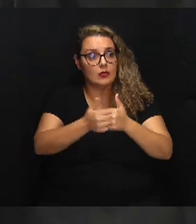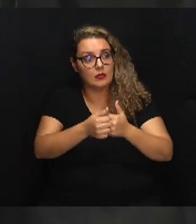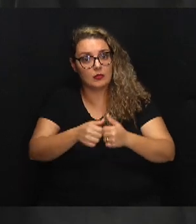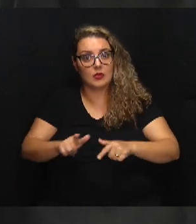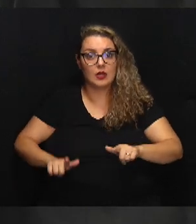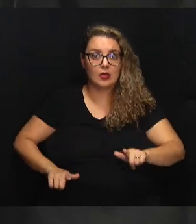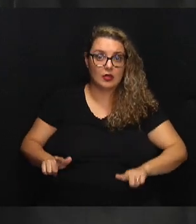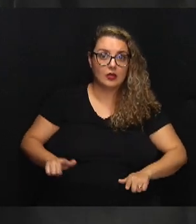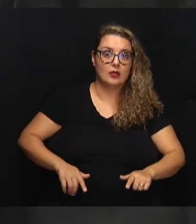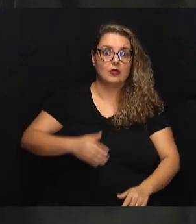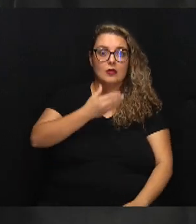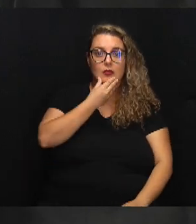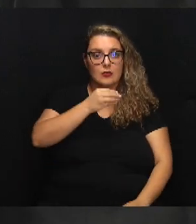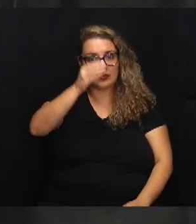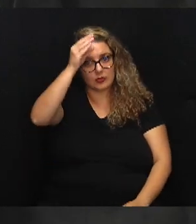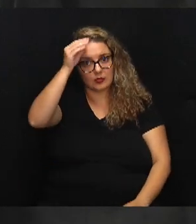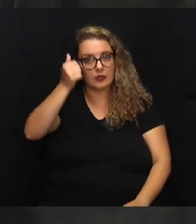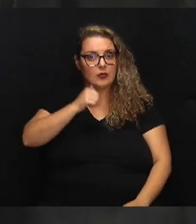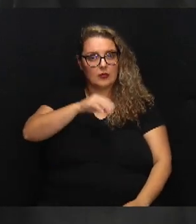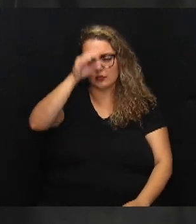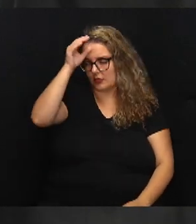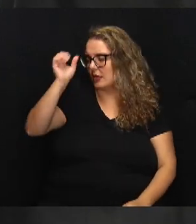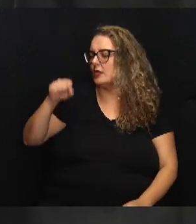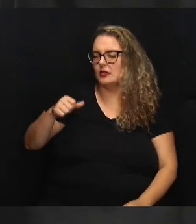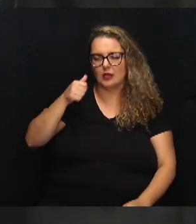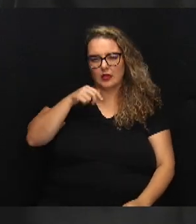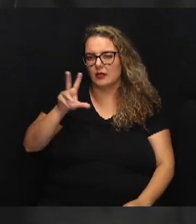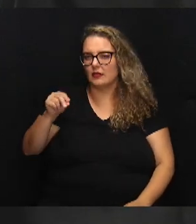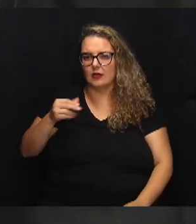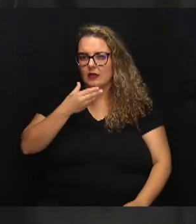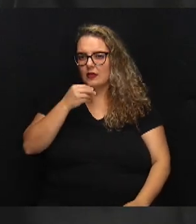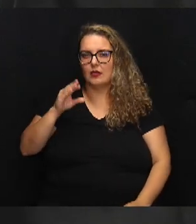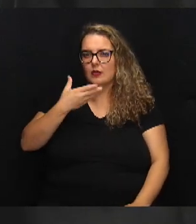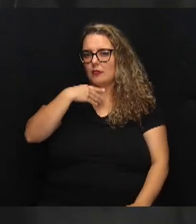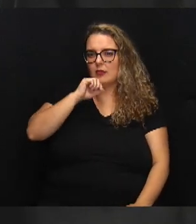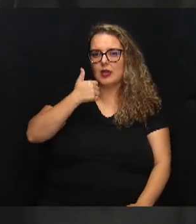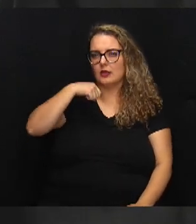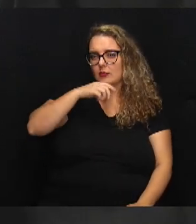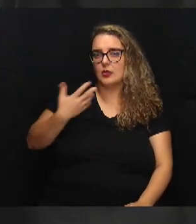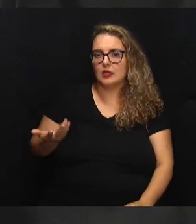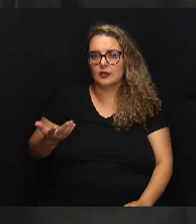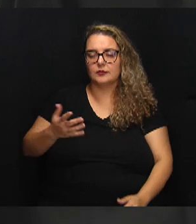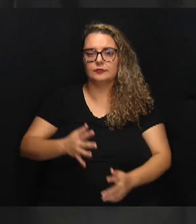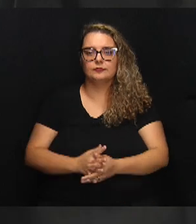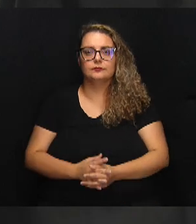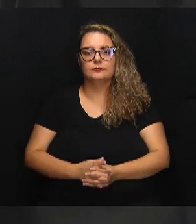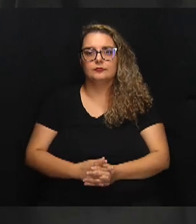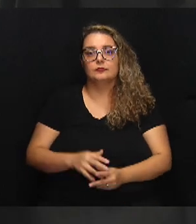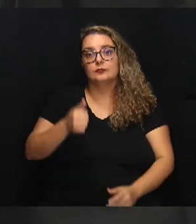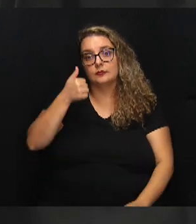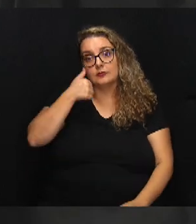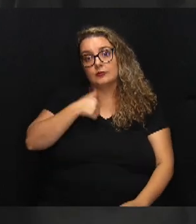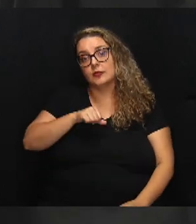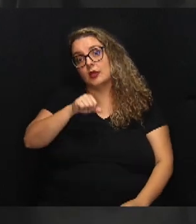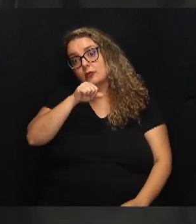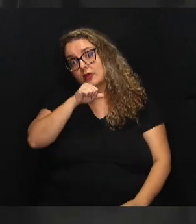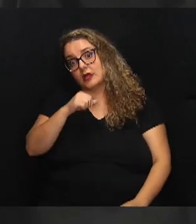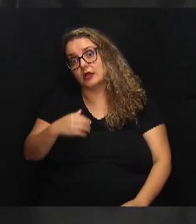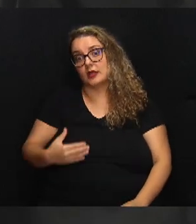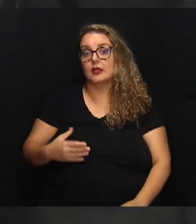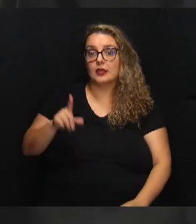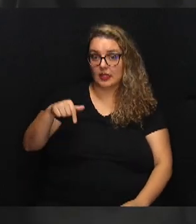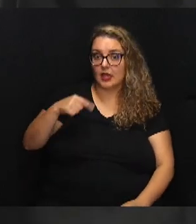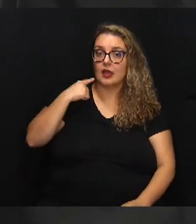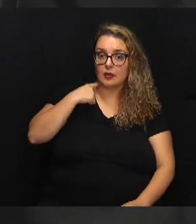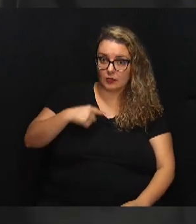Primos, tios. Isso, tias, tios, avós, pais, mães, enfim, né, aquela coisa bem... Minha mãe é filha de mineiros, né? Minha mãe é